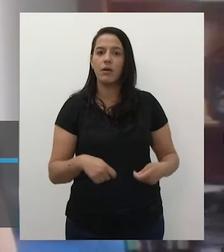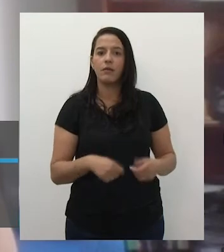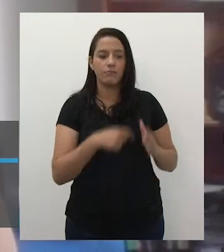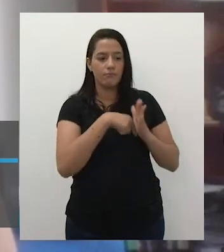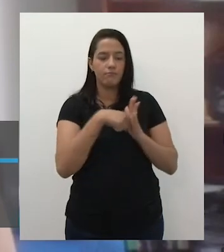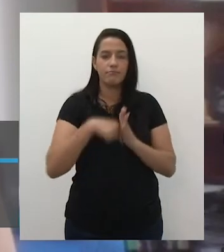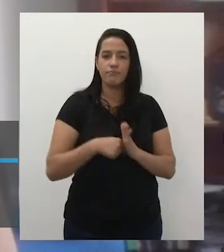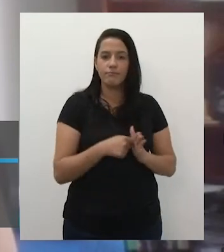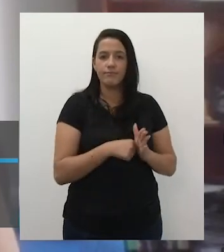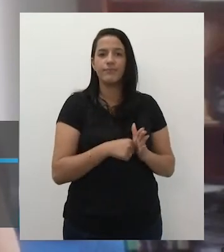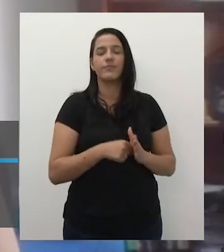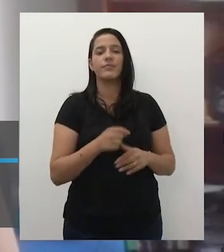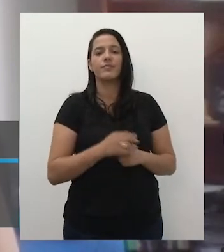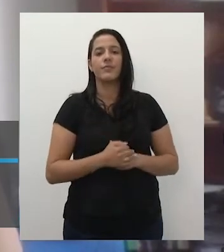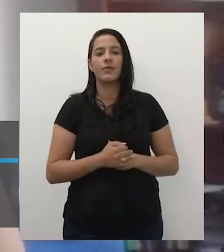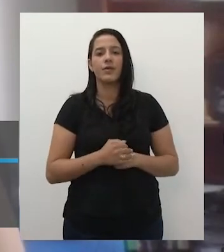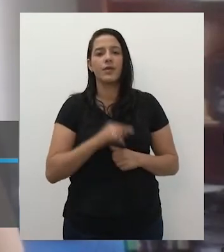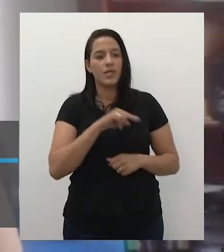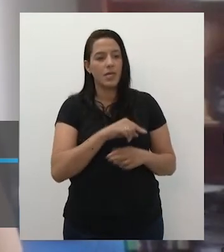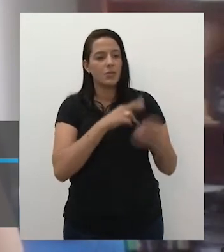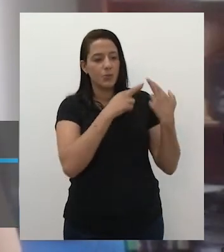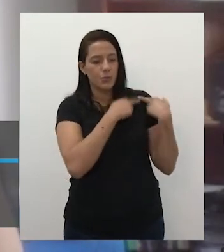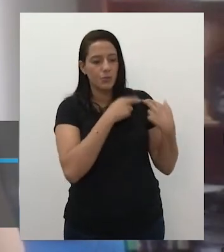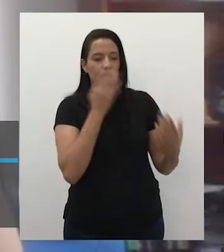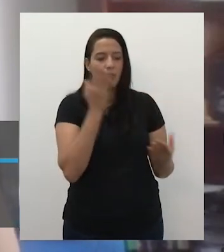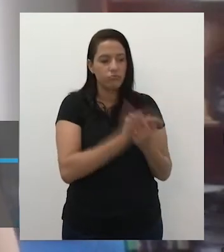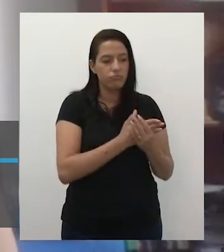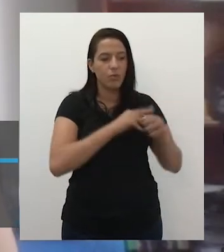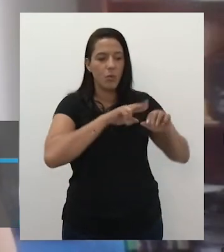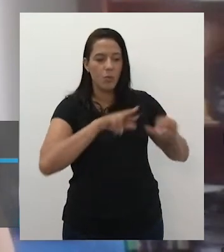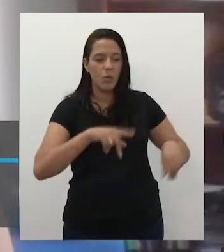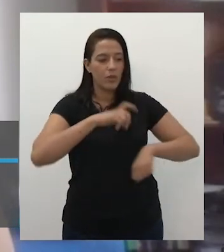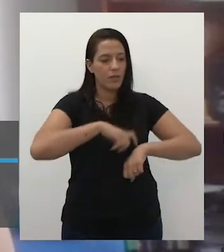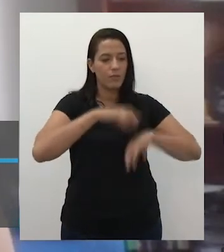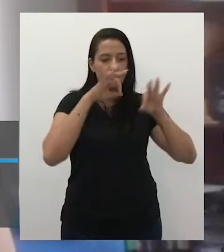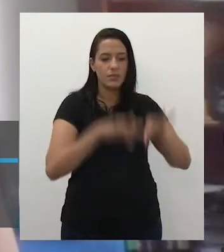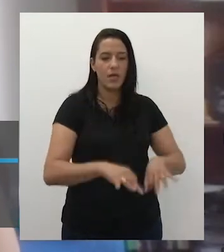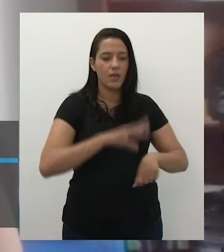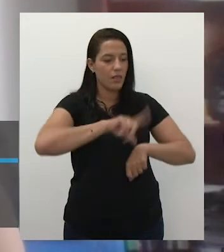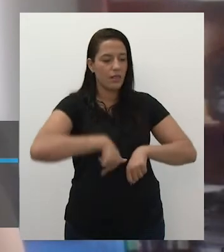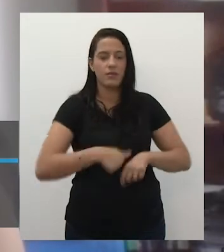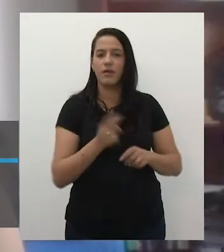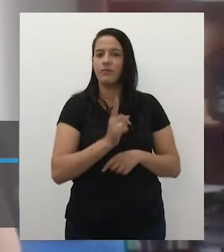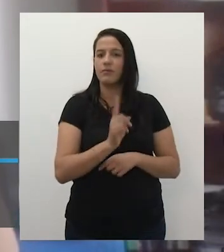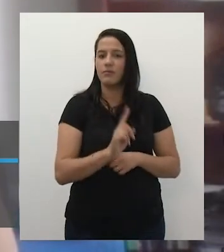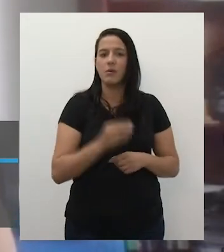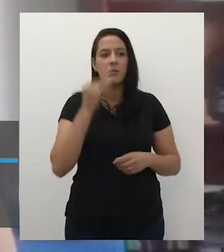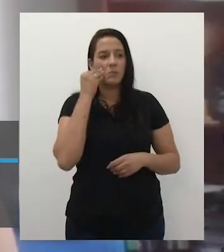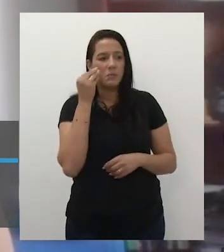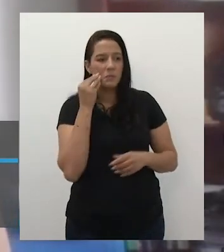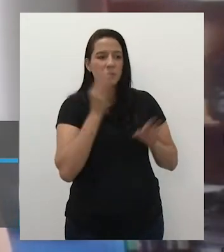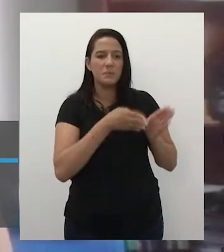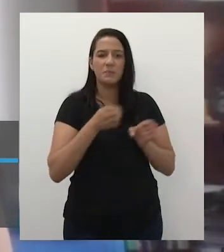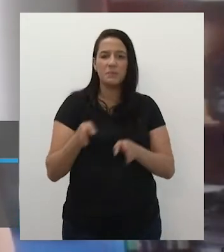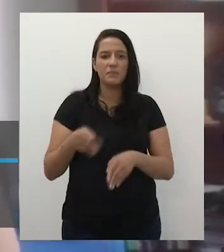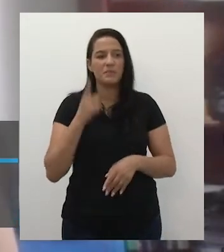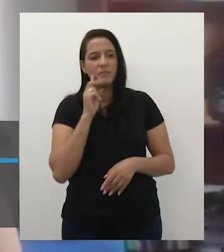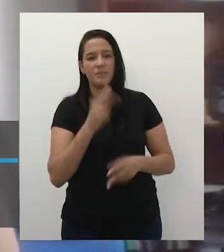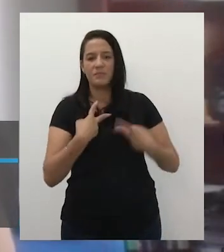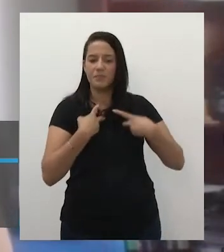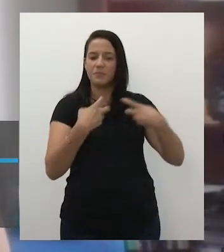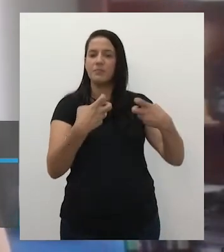da resiliência emocional, falou também da abertura ao novo, e agora, principalmente, como que a autogestão também